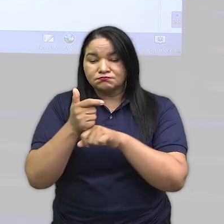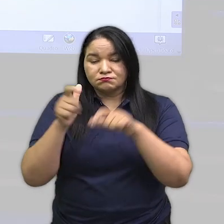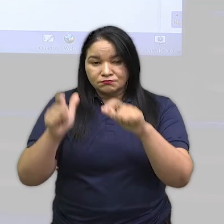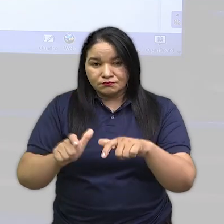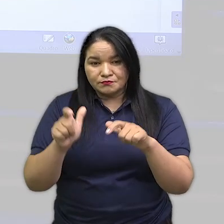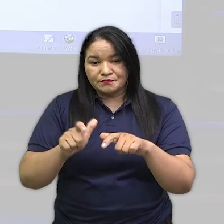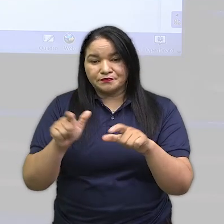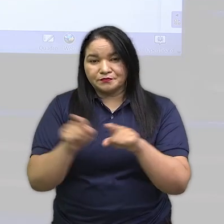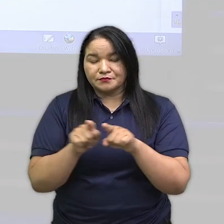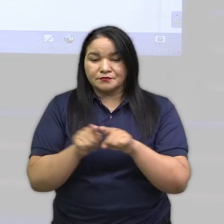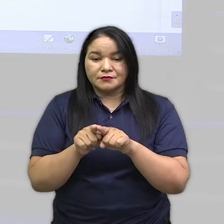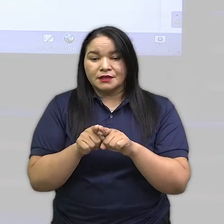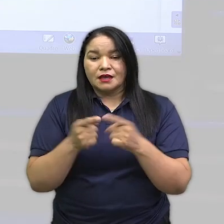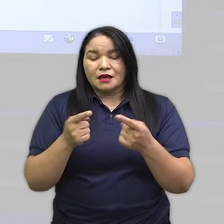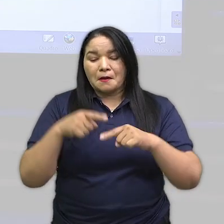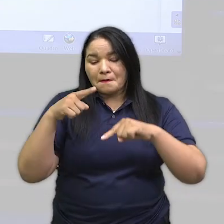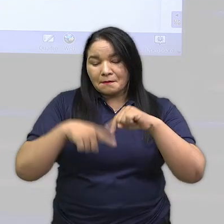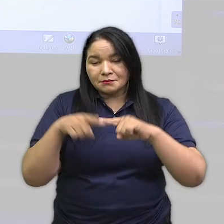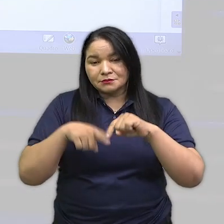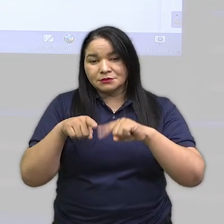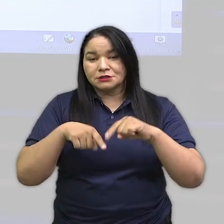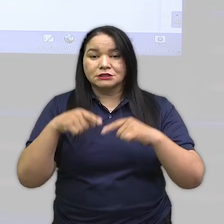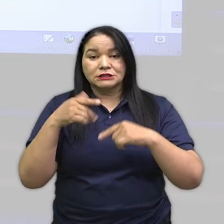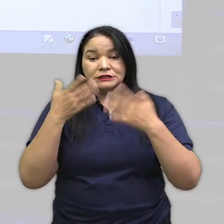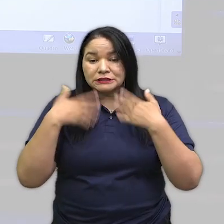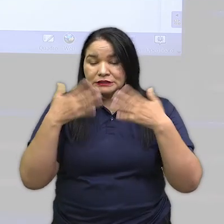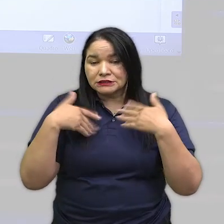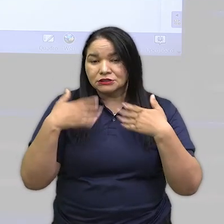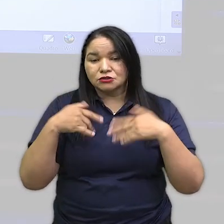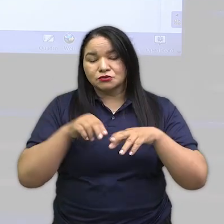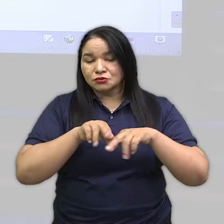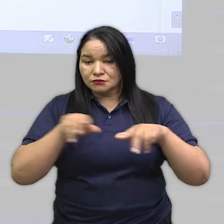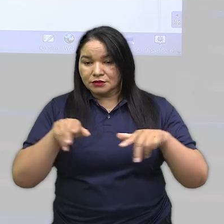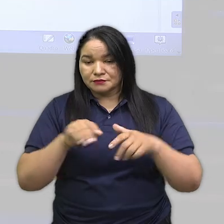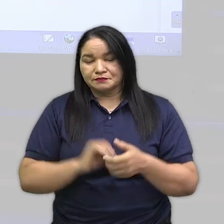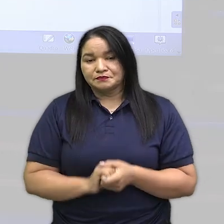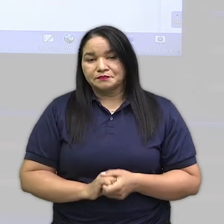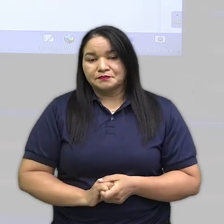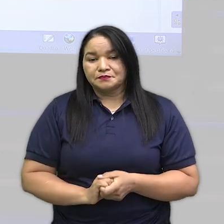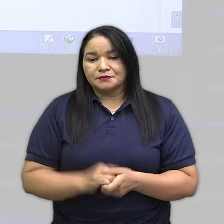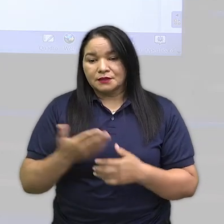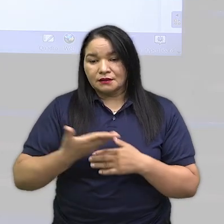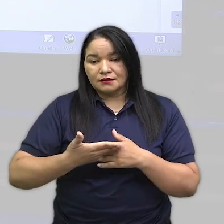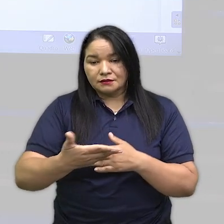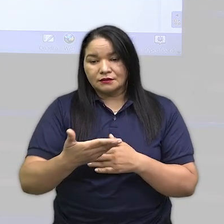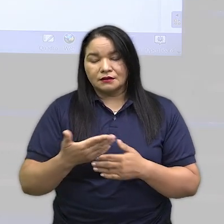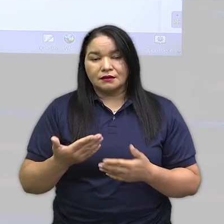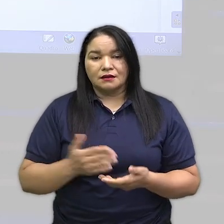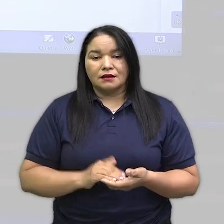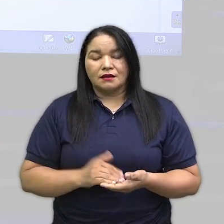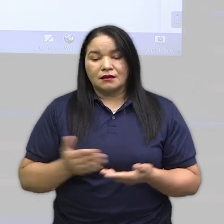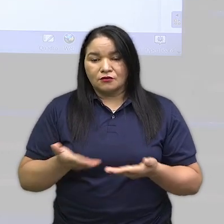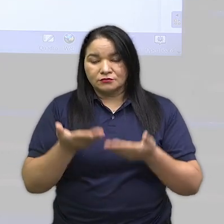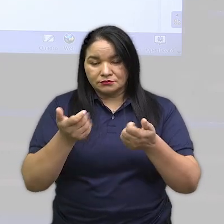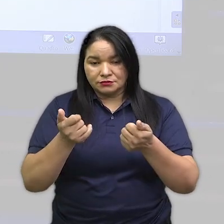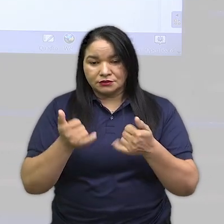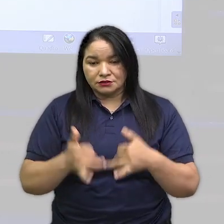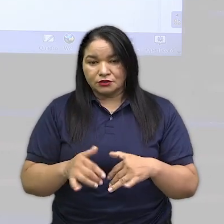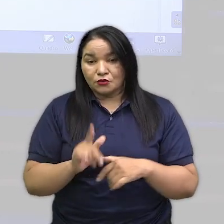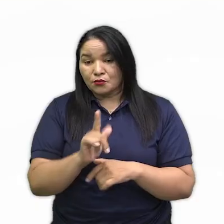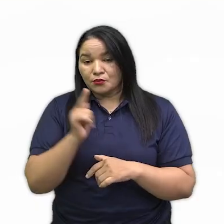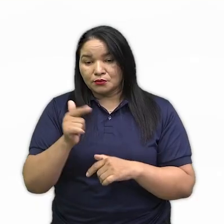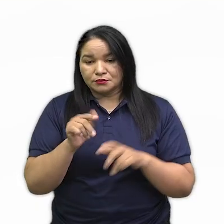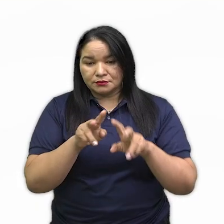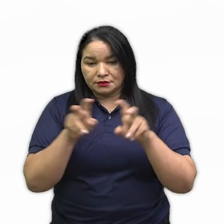a conquista de recursos naturais, por assim dizer. Certo? Dando continuidade, eu gostaria de tratar com vocês sobre